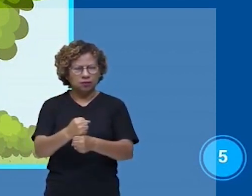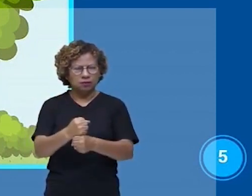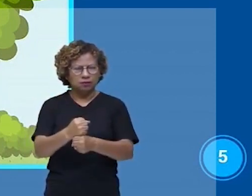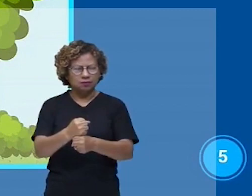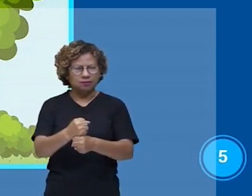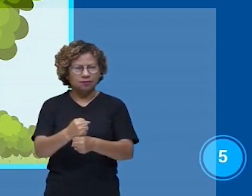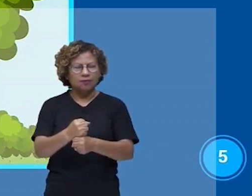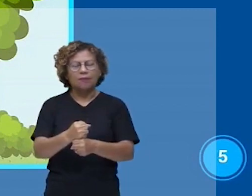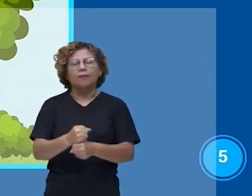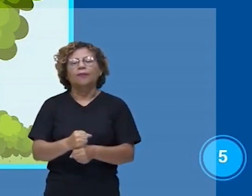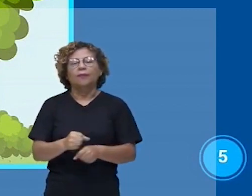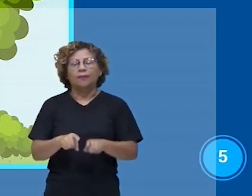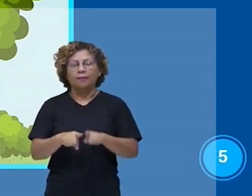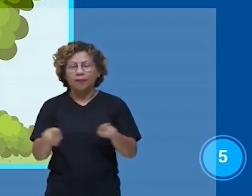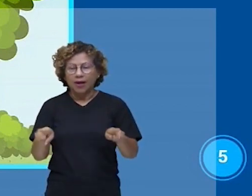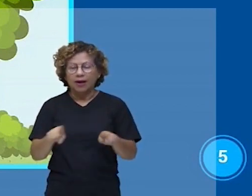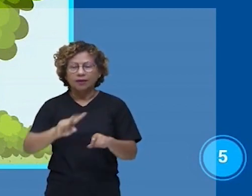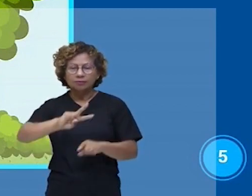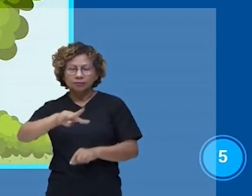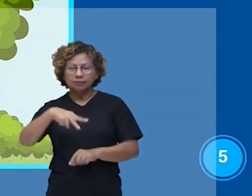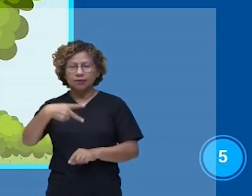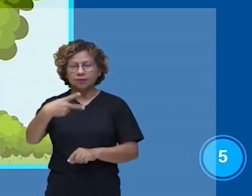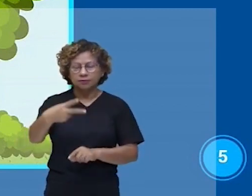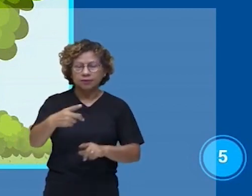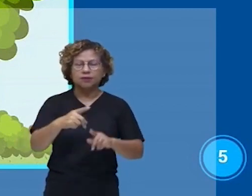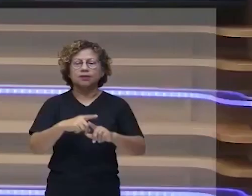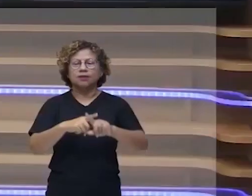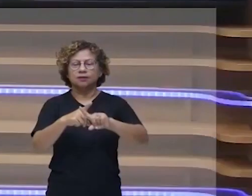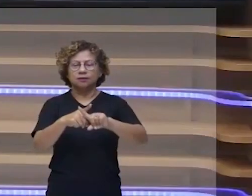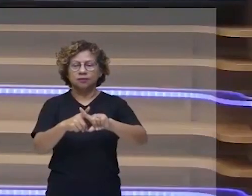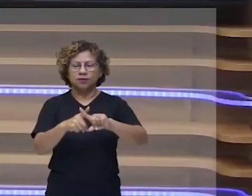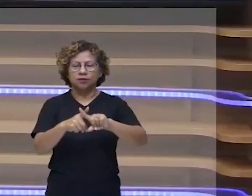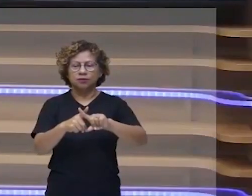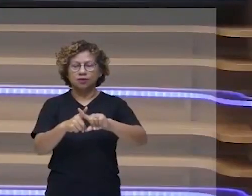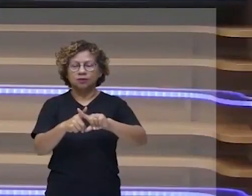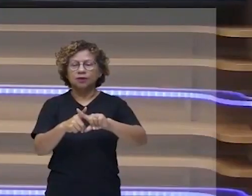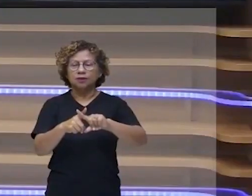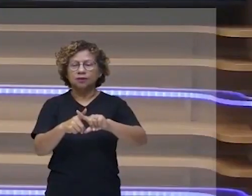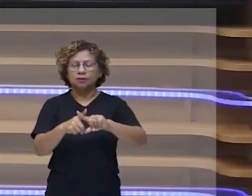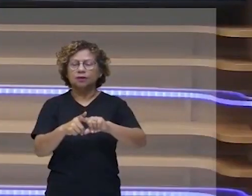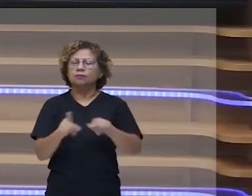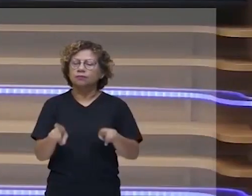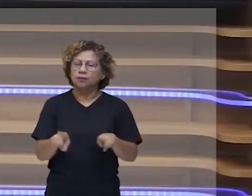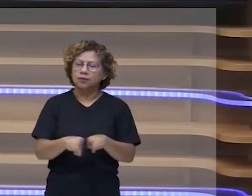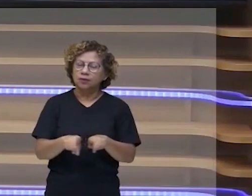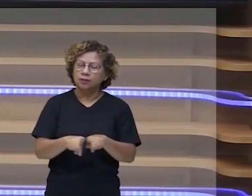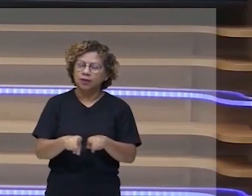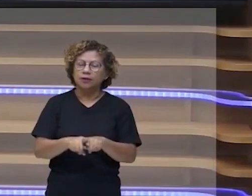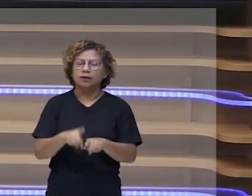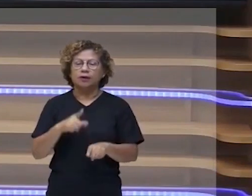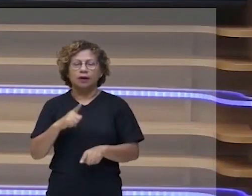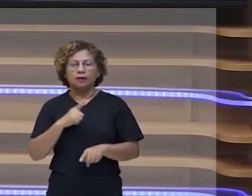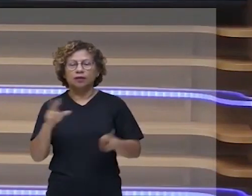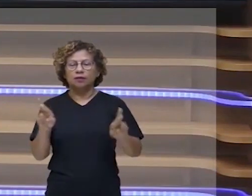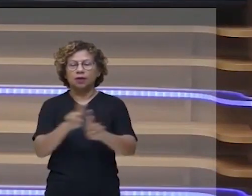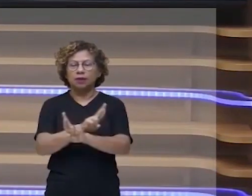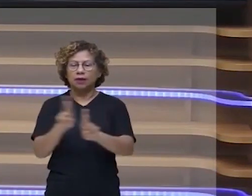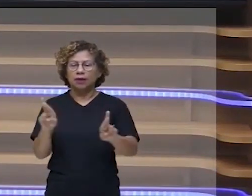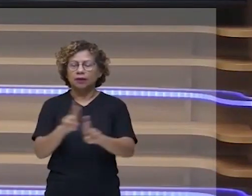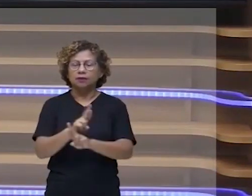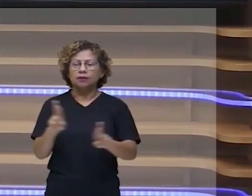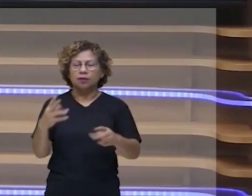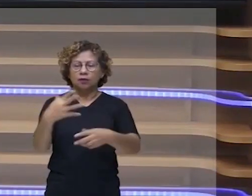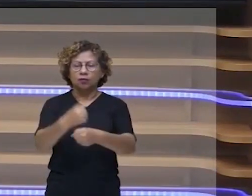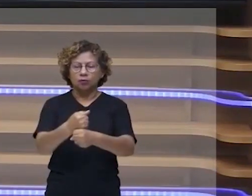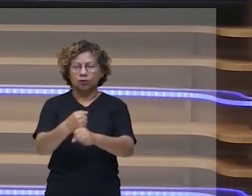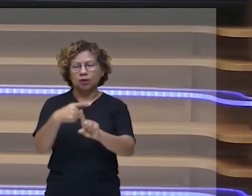vamos acrescentar, ok? A multiplicação também é uma operação muito relacionada com a soma, e a gente vai ver